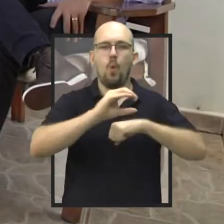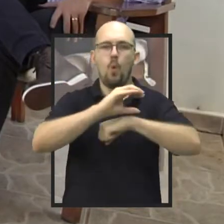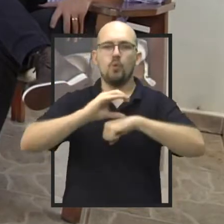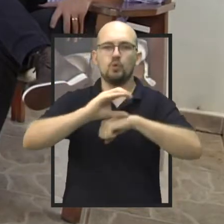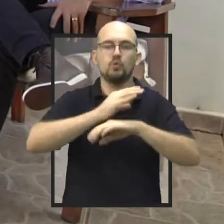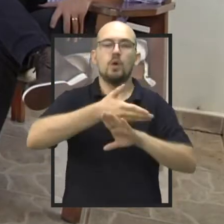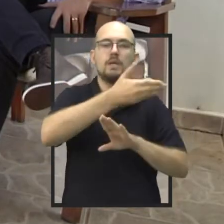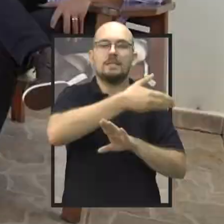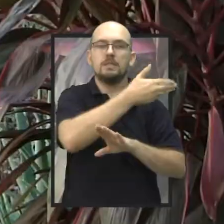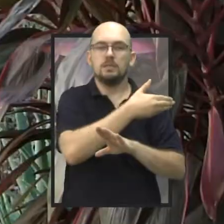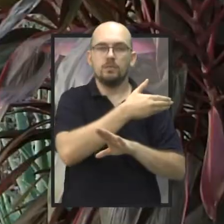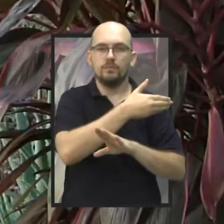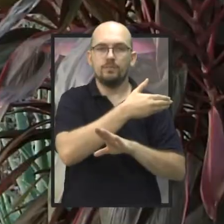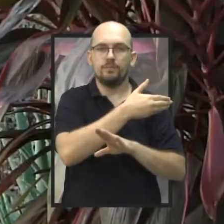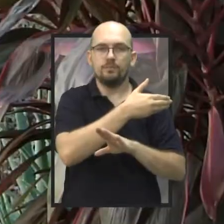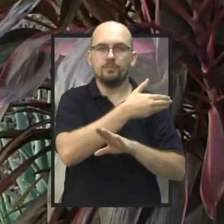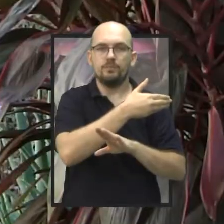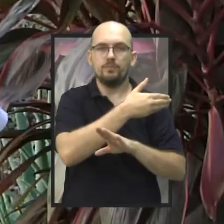constituições,